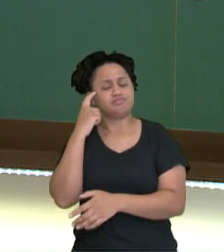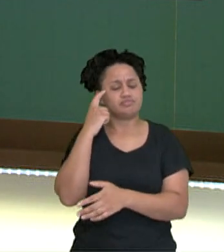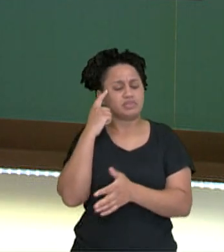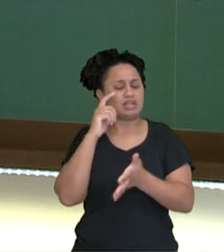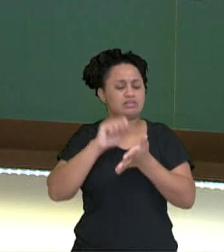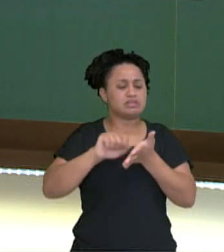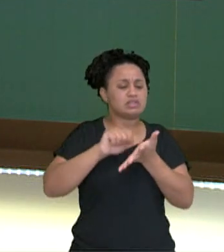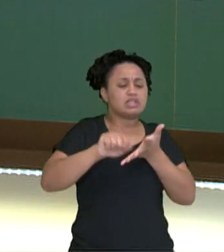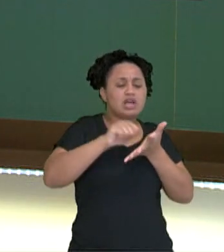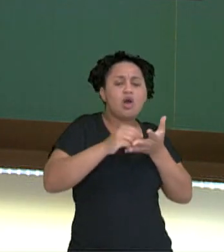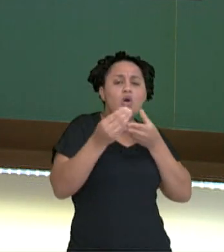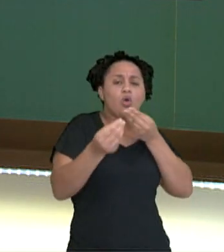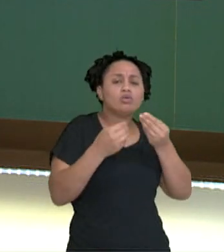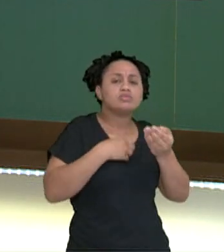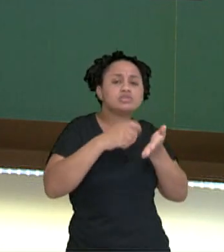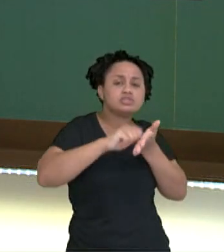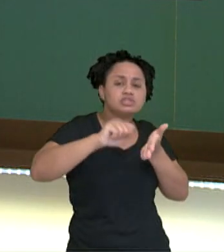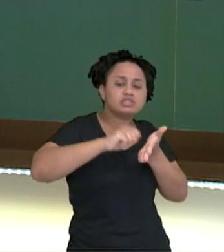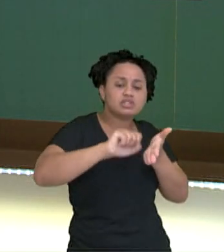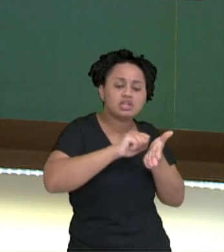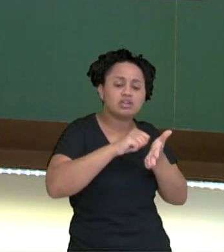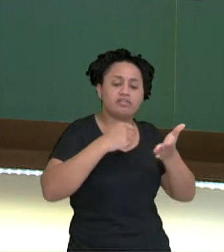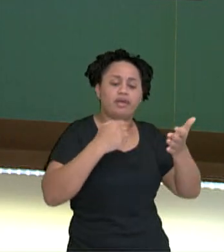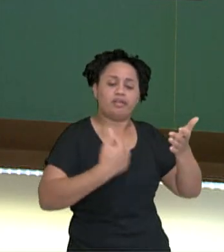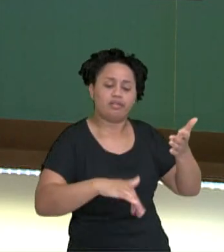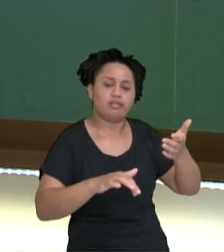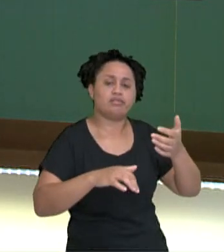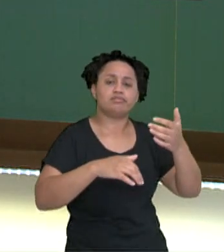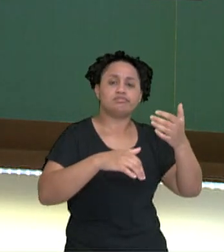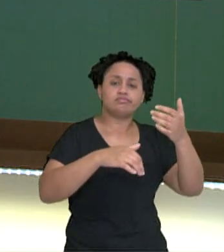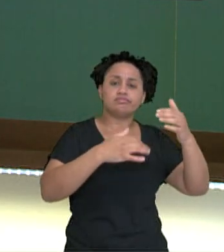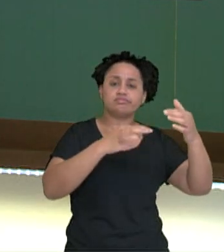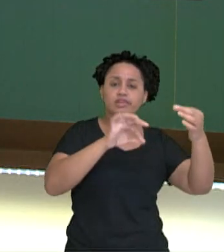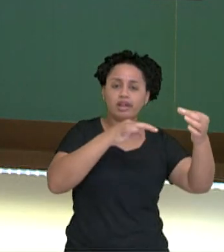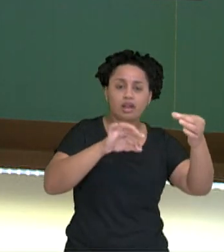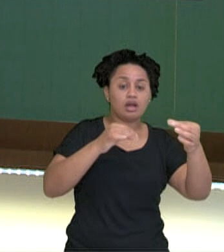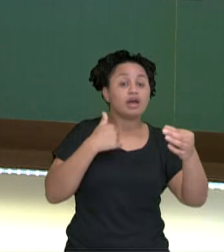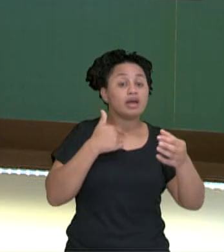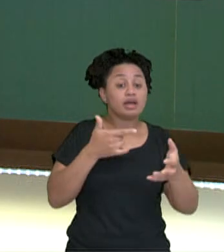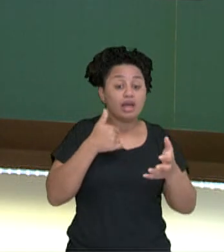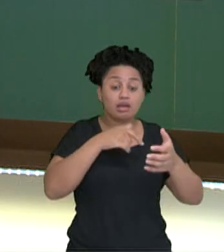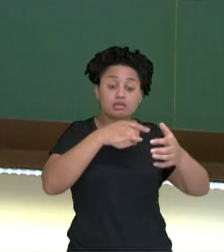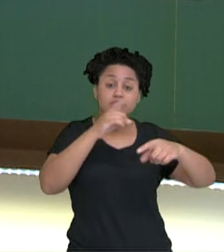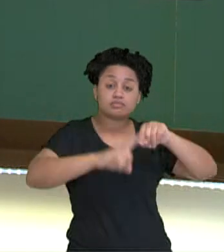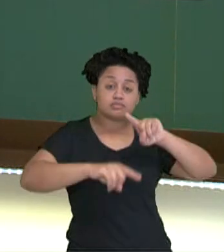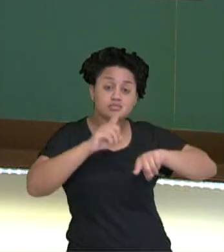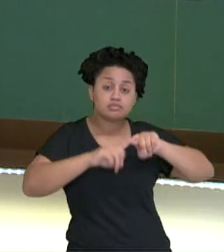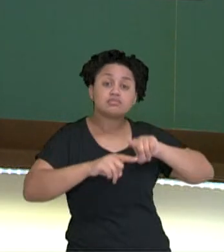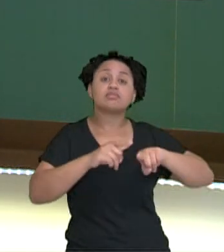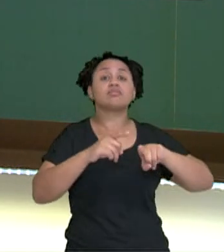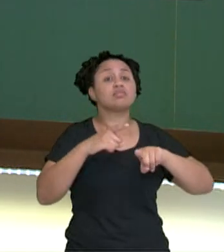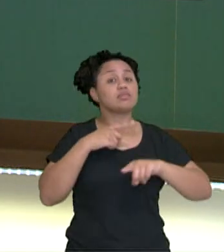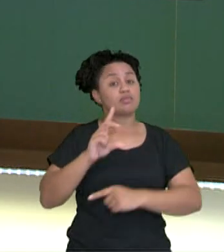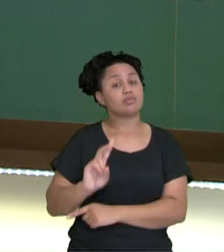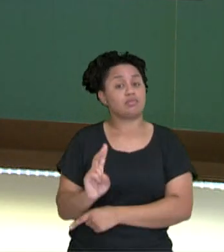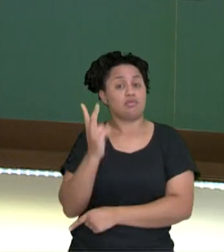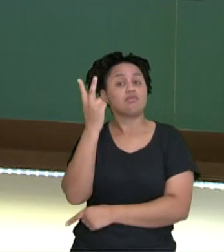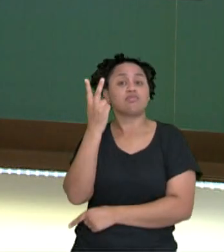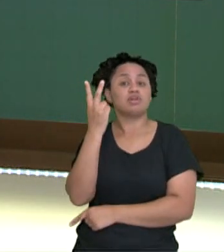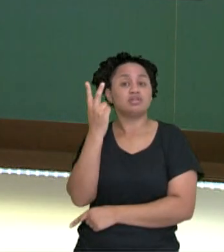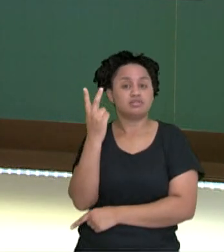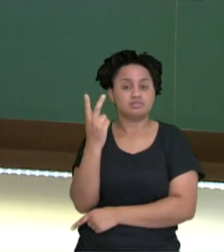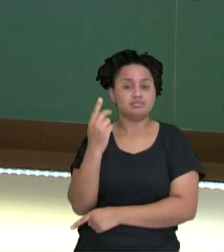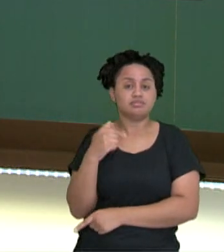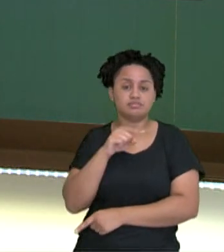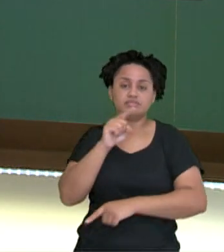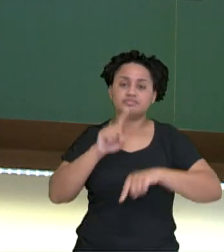instrumentos musicais. Querem dar voz ao instrumento musical, valorizar a sonoridade produzida pelo